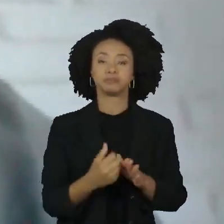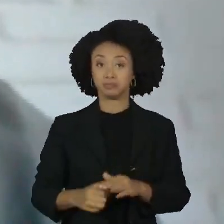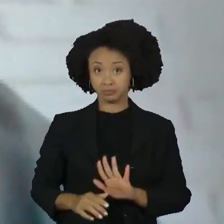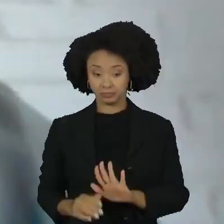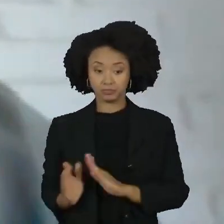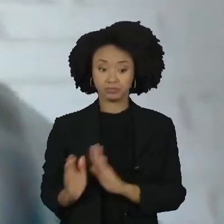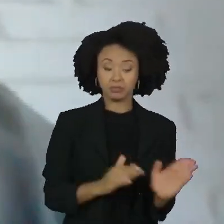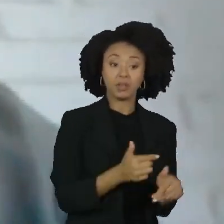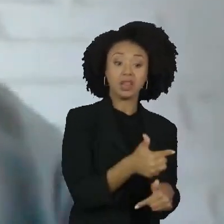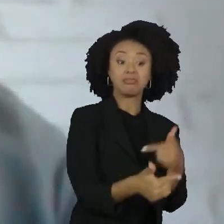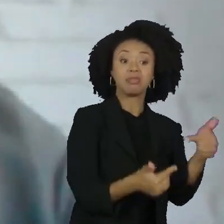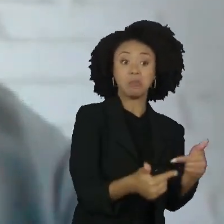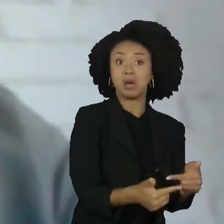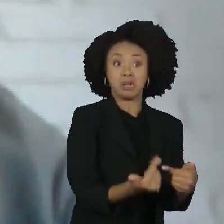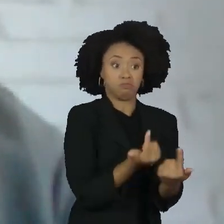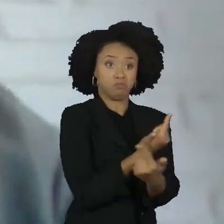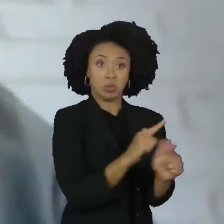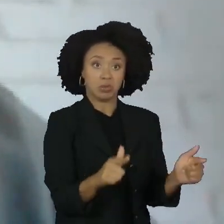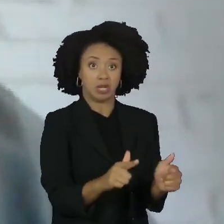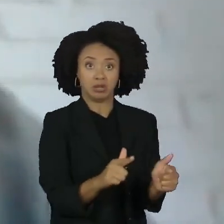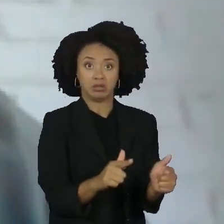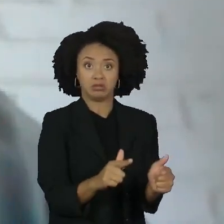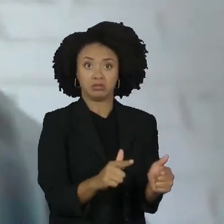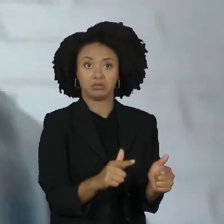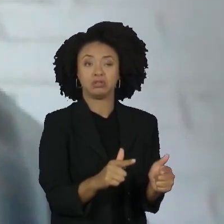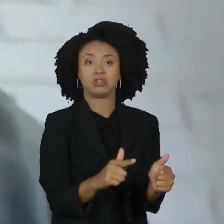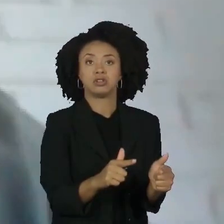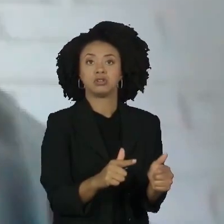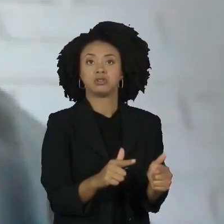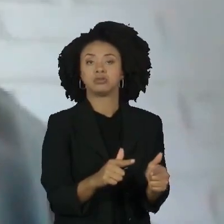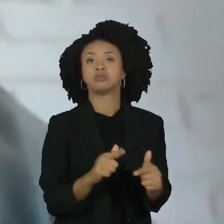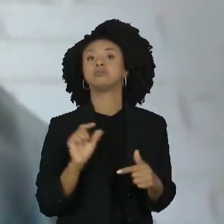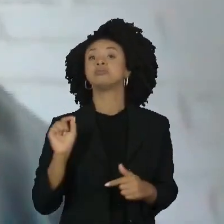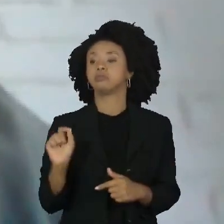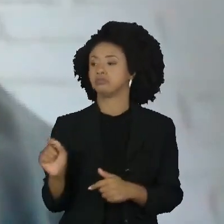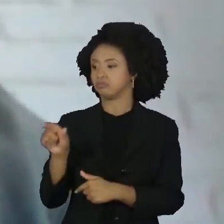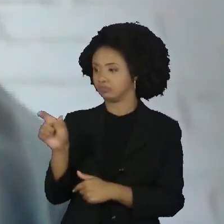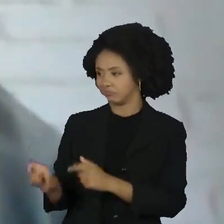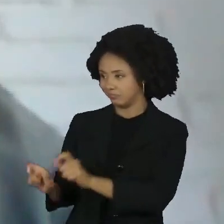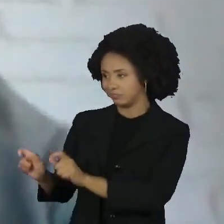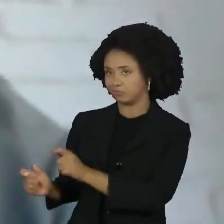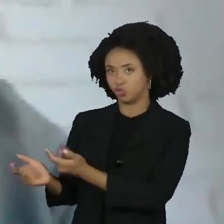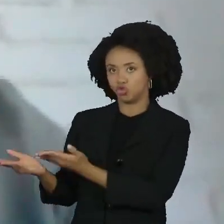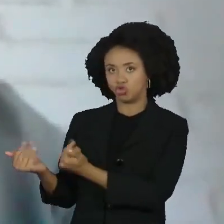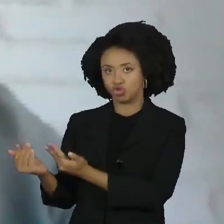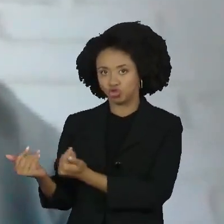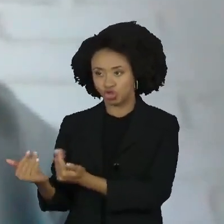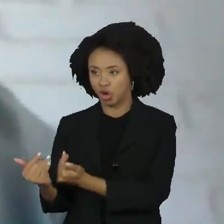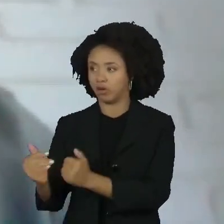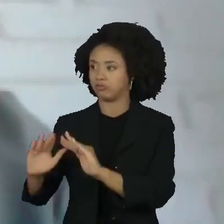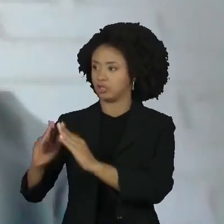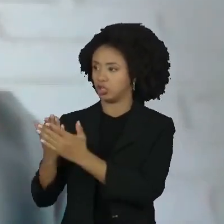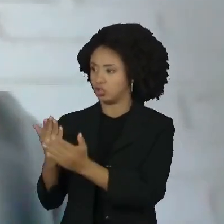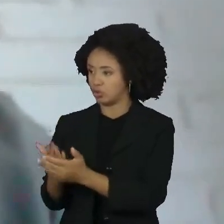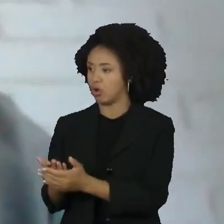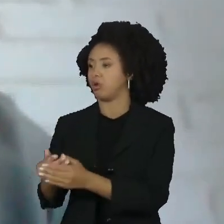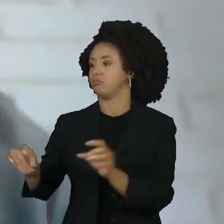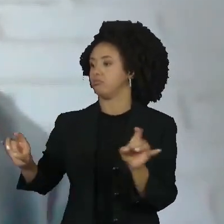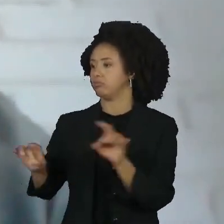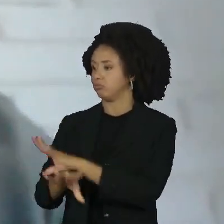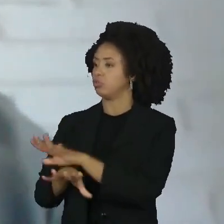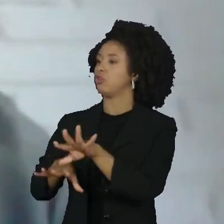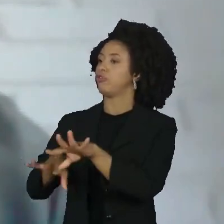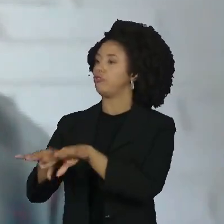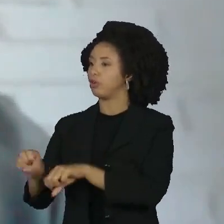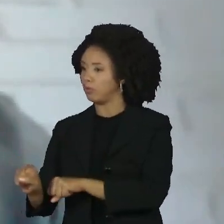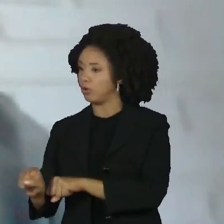que esses jovens que deixam a escola, eles têm baixa qualificação. Então, a